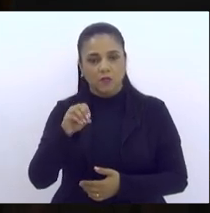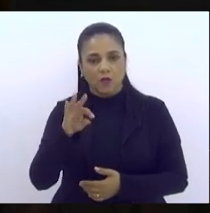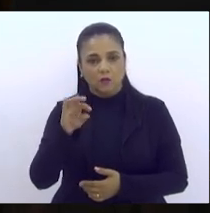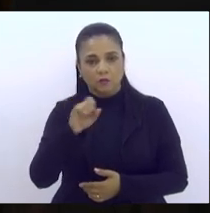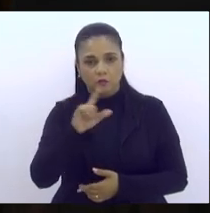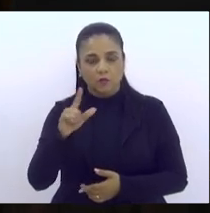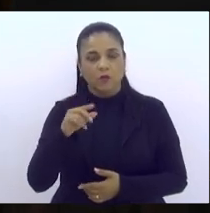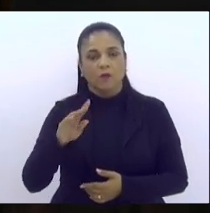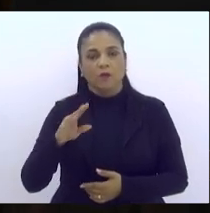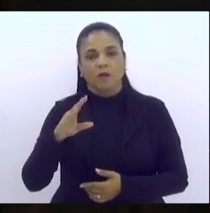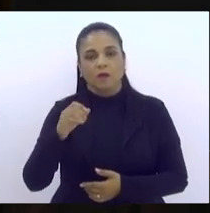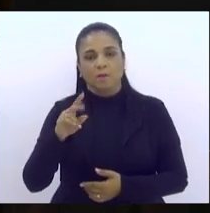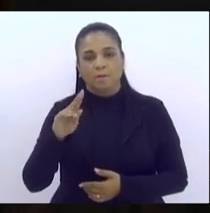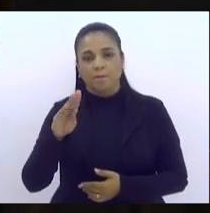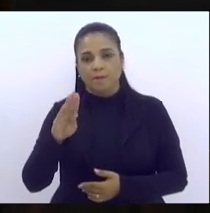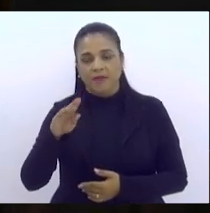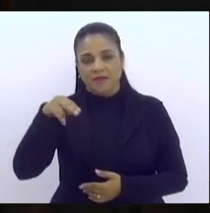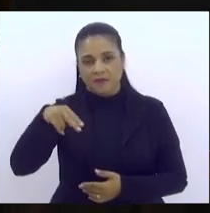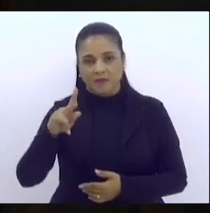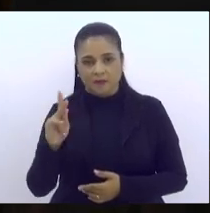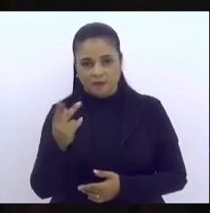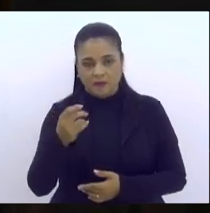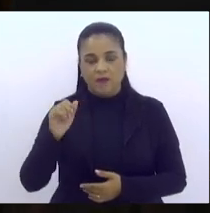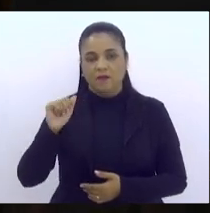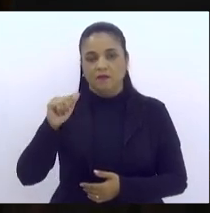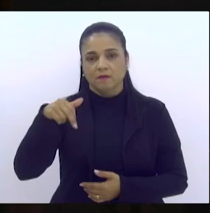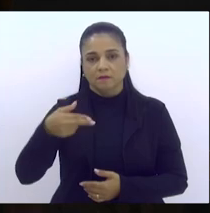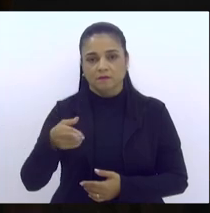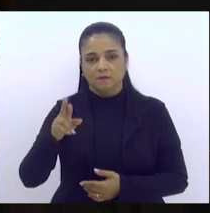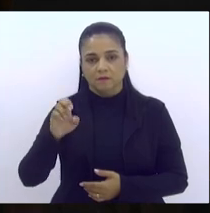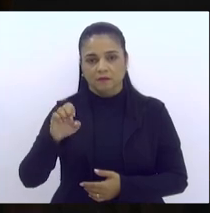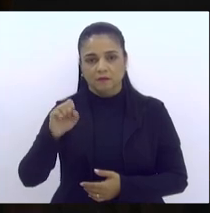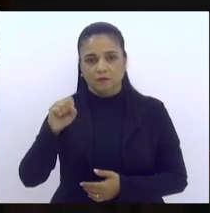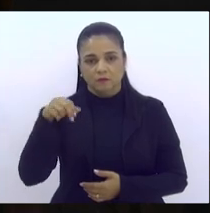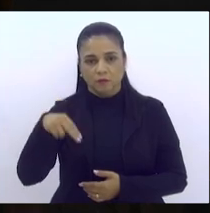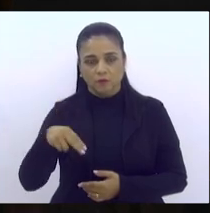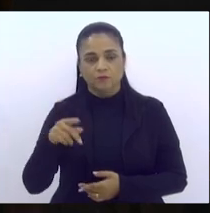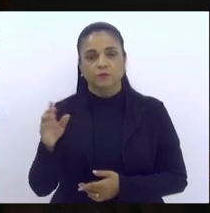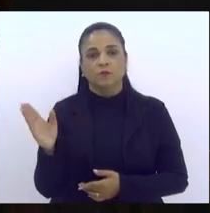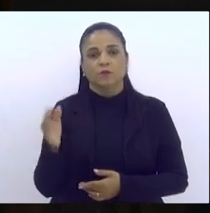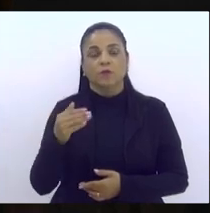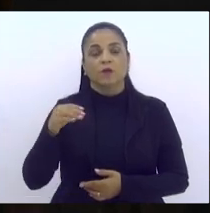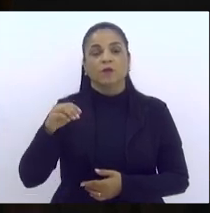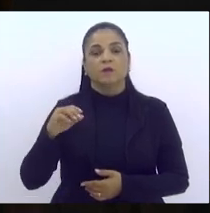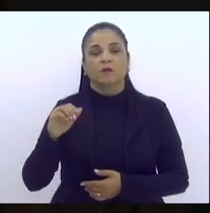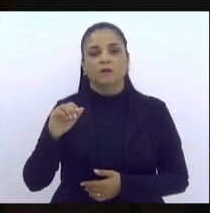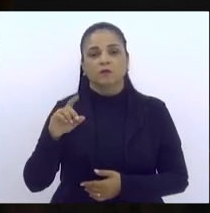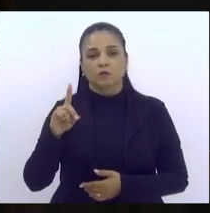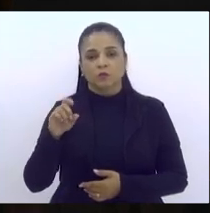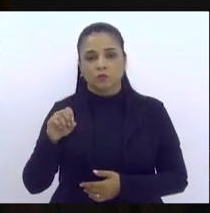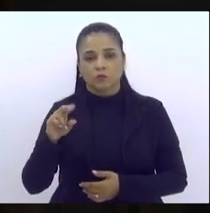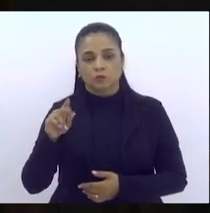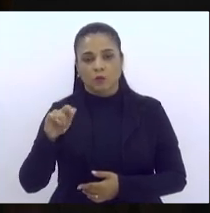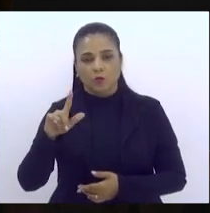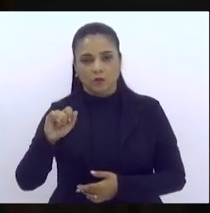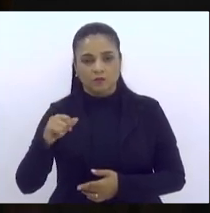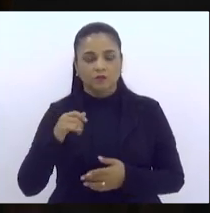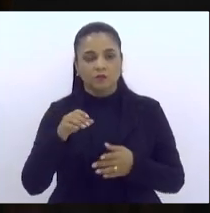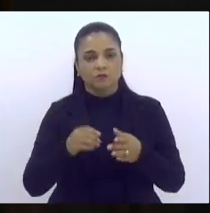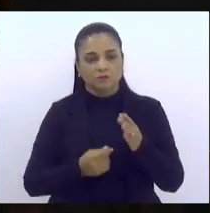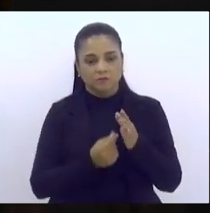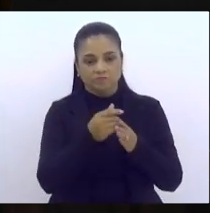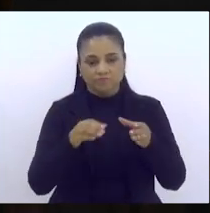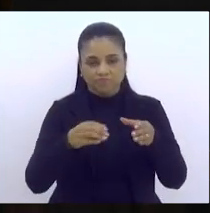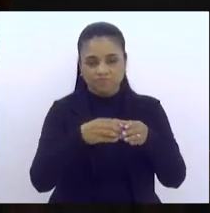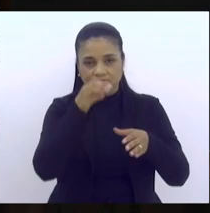Carlinhos BNH, Anderson Moraes e Douglas Ruas. Pendendo de pareceres das comissões Constituição e Justiça,